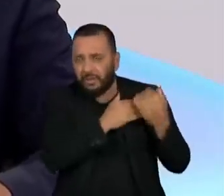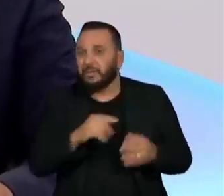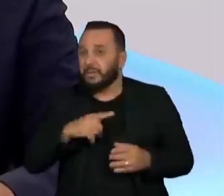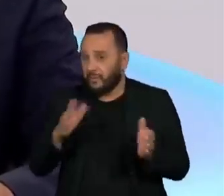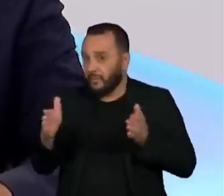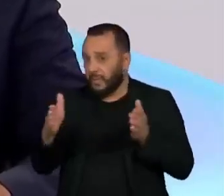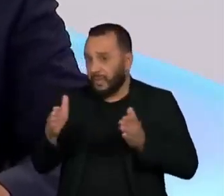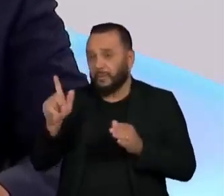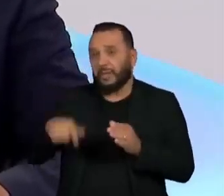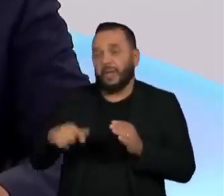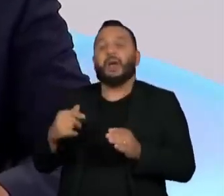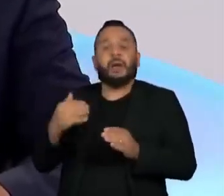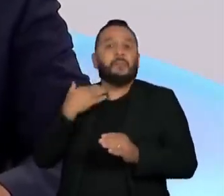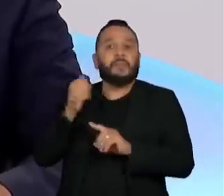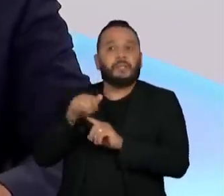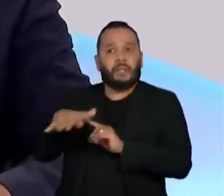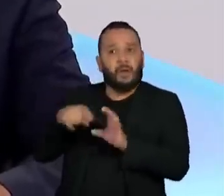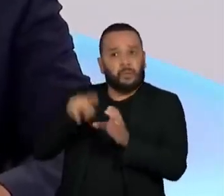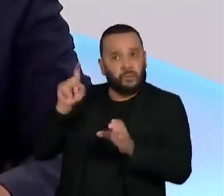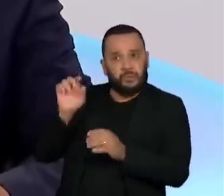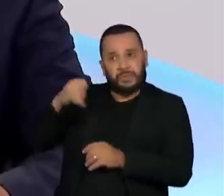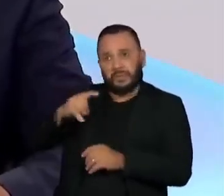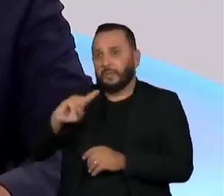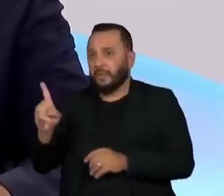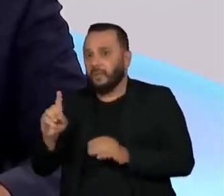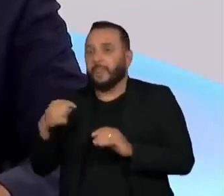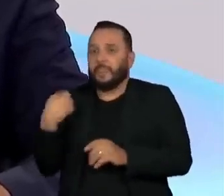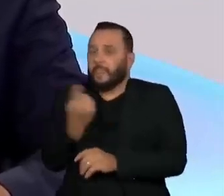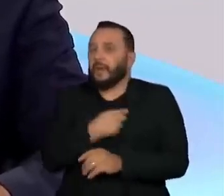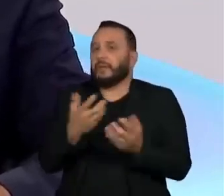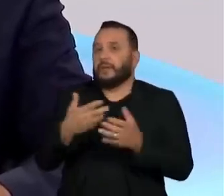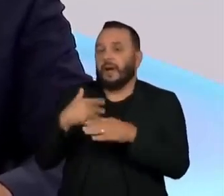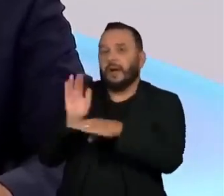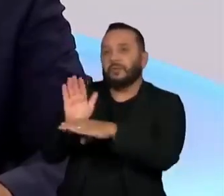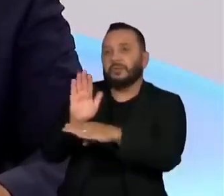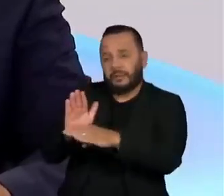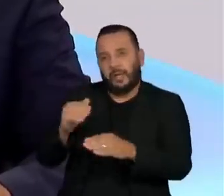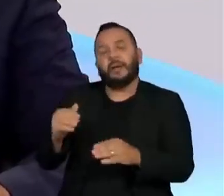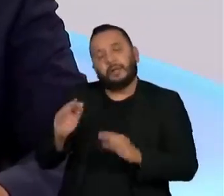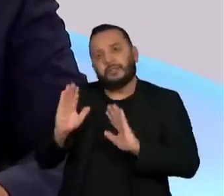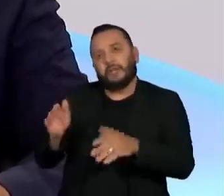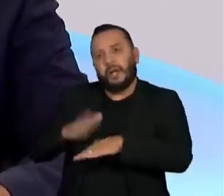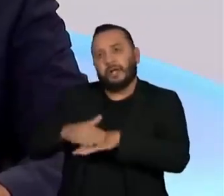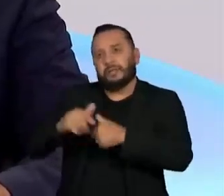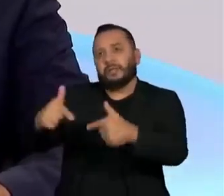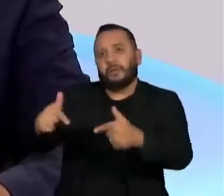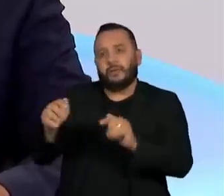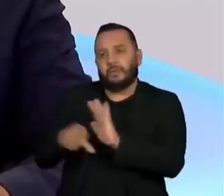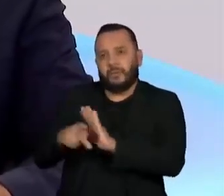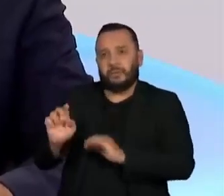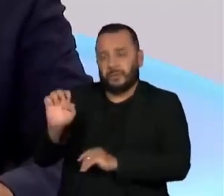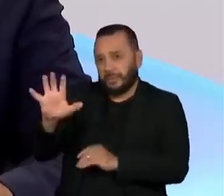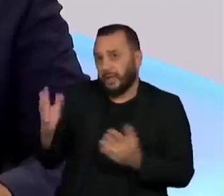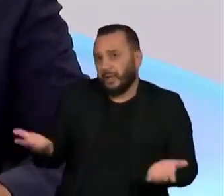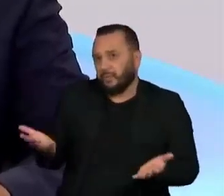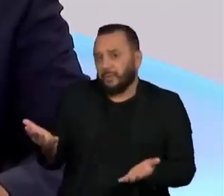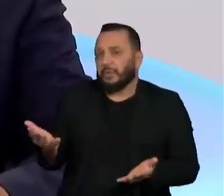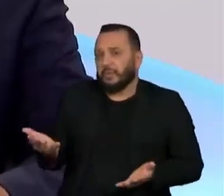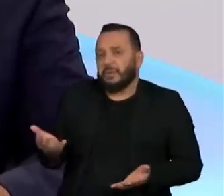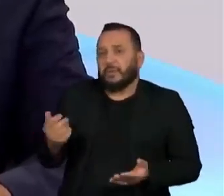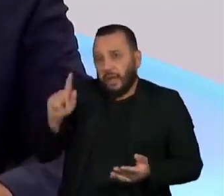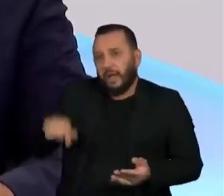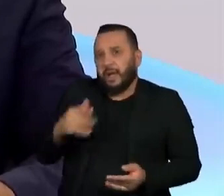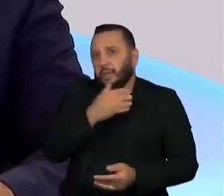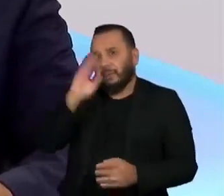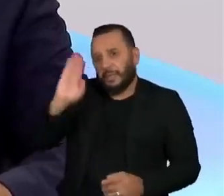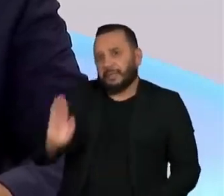período que era autônomo e outro não mas a gente às vezes acaba querendo ajudar em termos de política de Estado então o banco central é um órgão de estado Isso não é um tema politizado